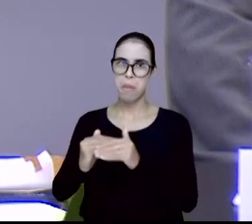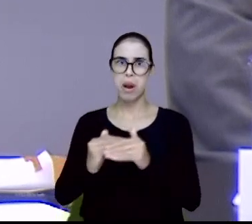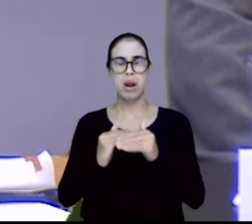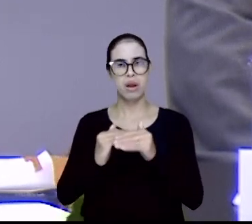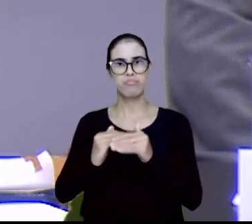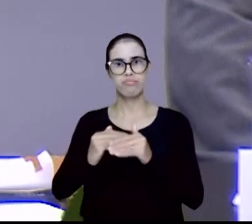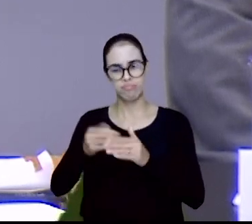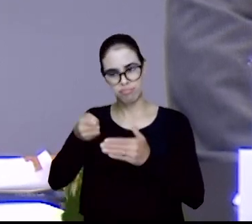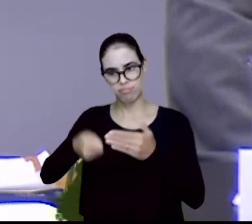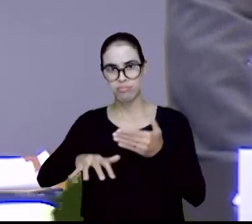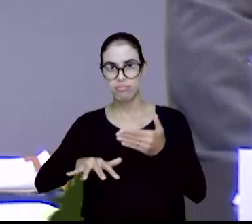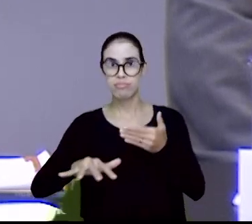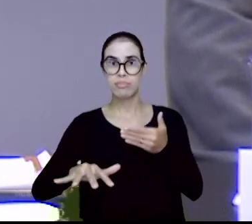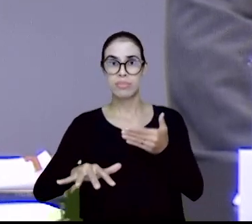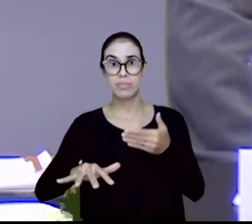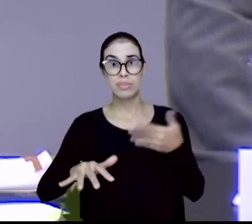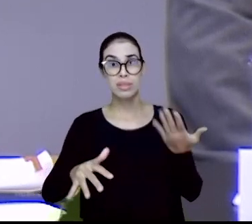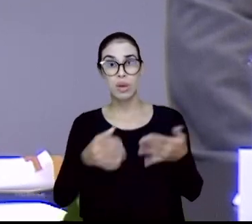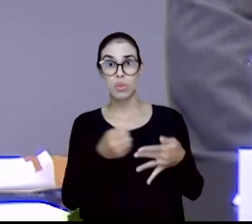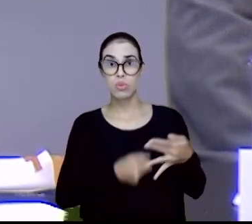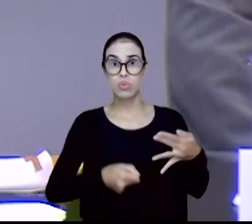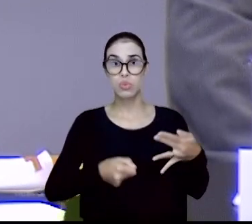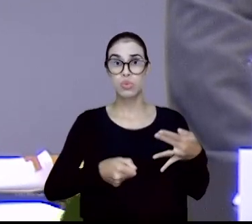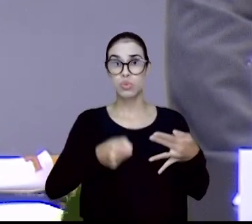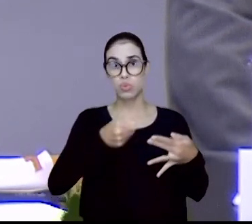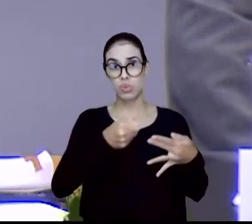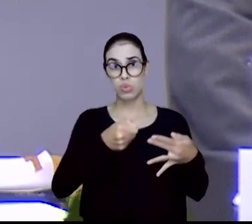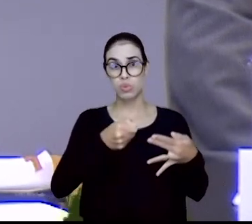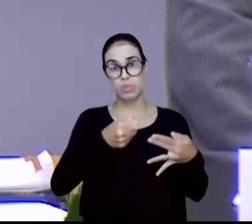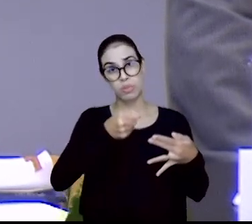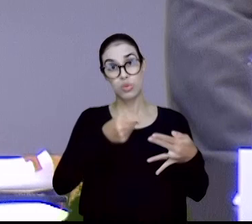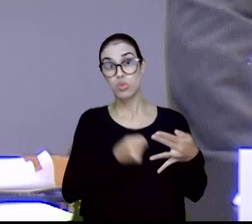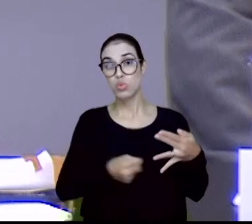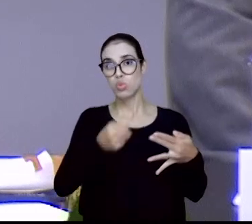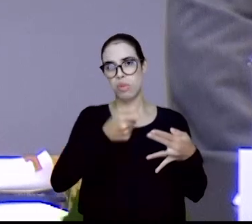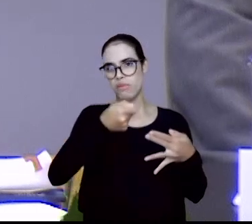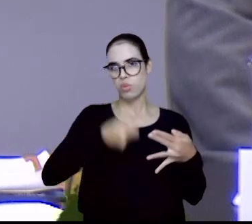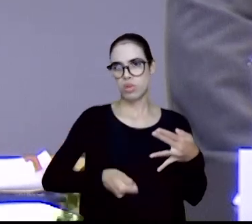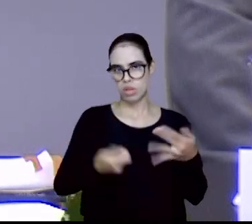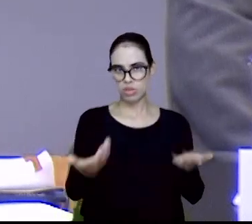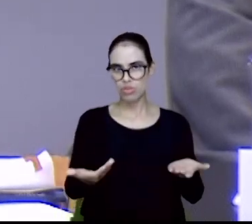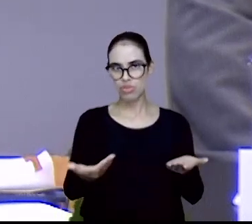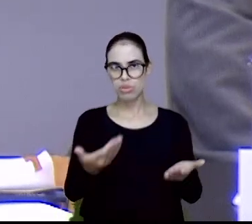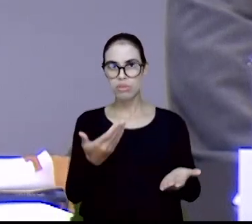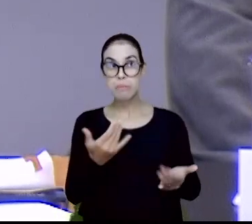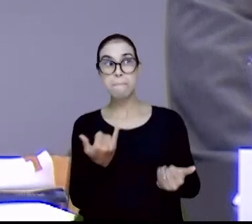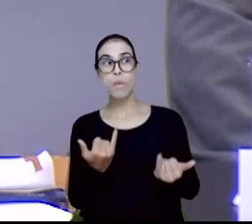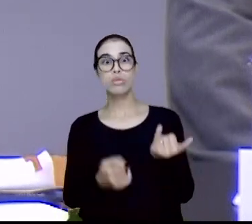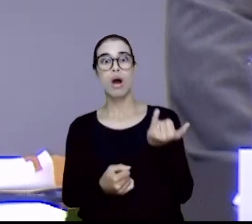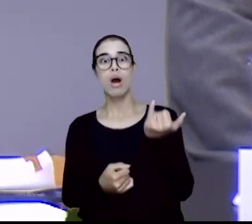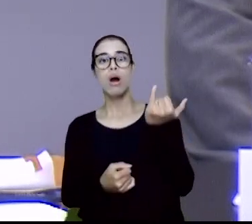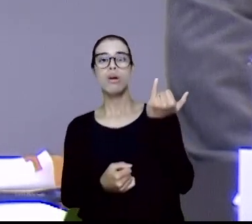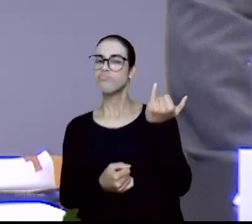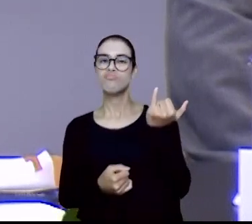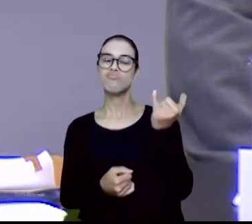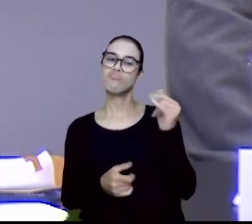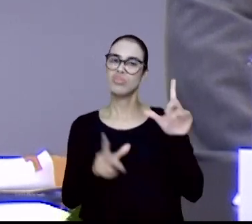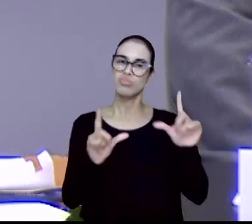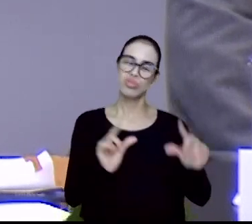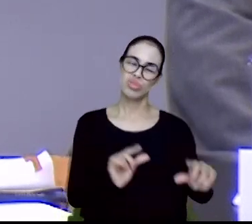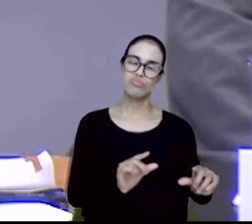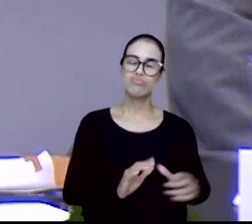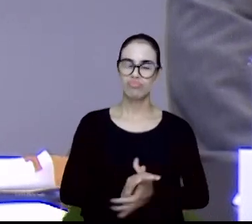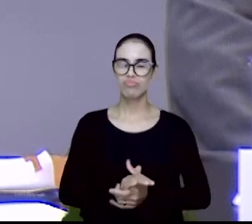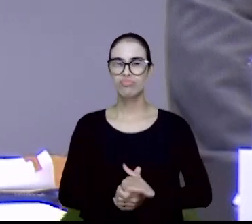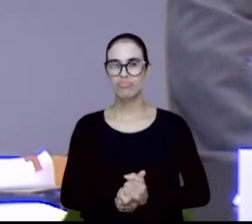papel da súmula vinculante, porque a súmula vinculante tinha esse papel de tornar decisões em